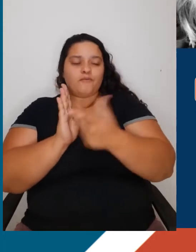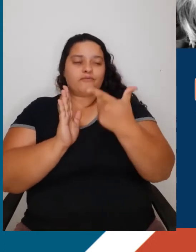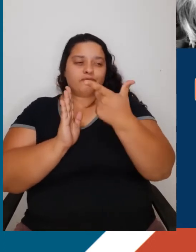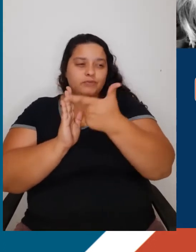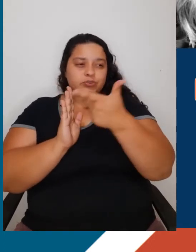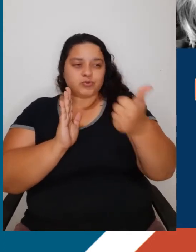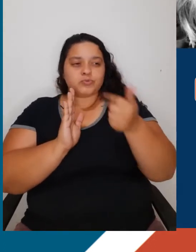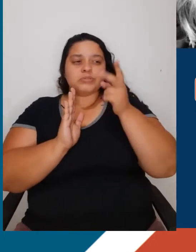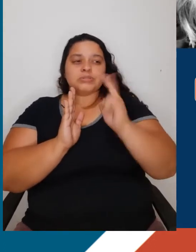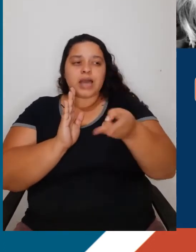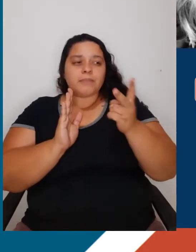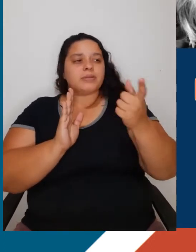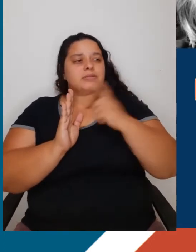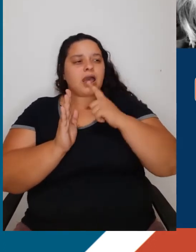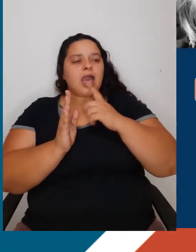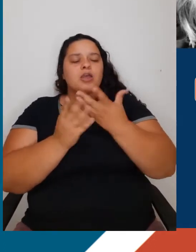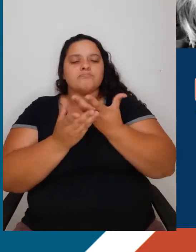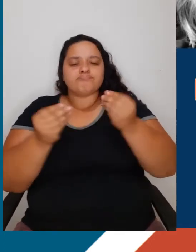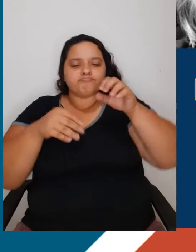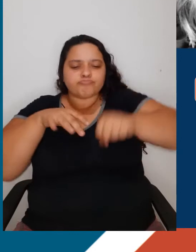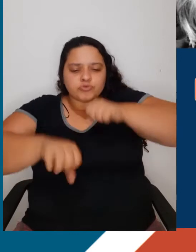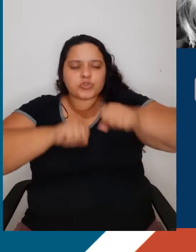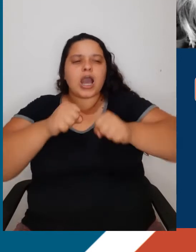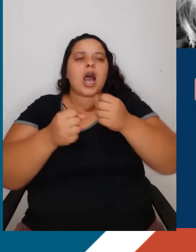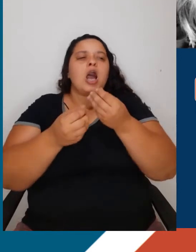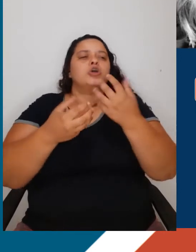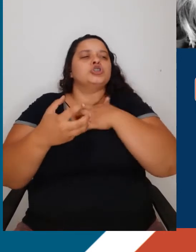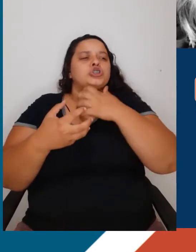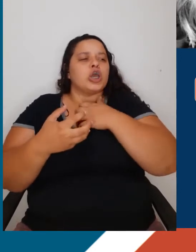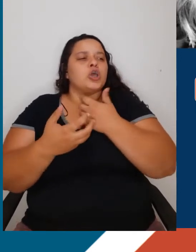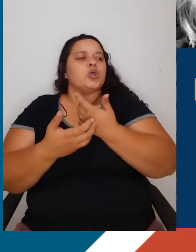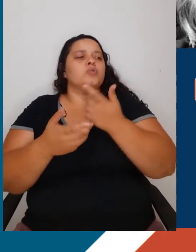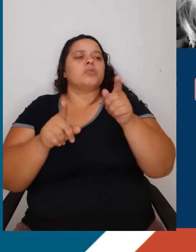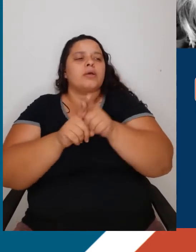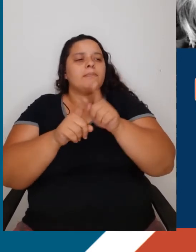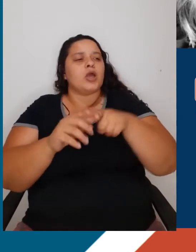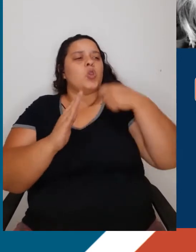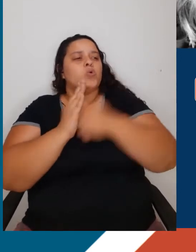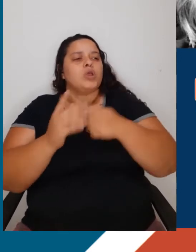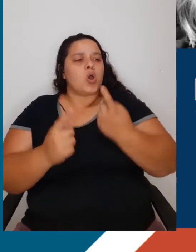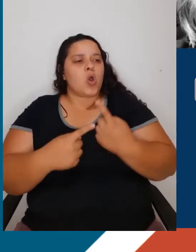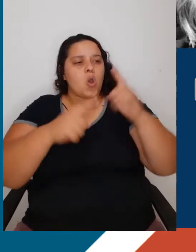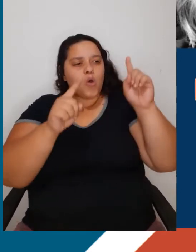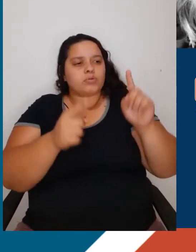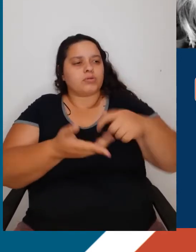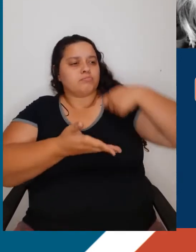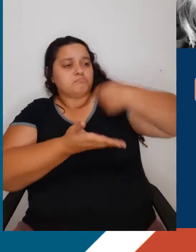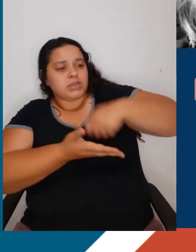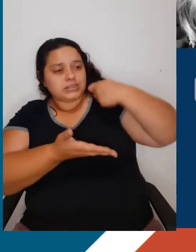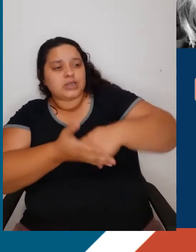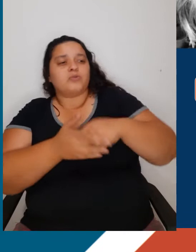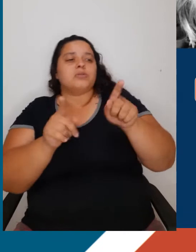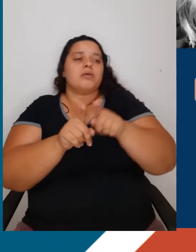de suas obras, sempre explorando novos formatos de se fazer poesia e lutando contra a opressão, o imperialismo capitalista